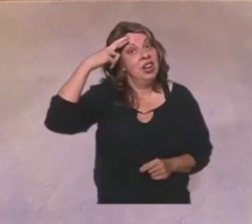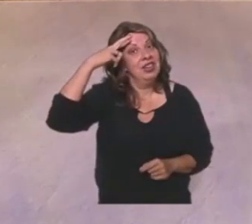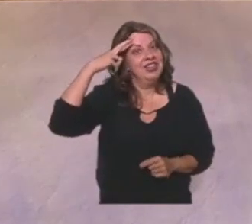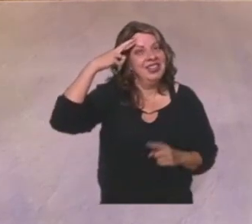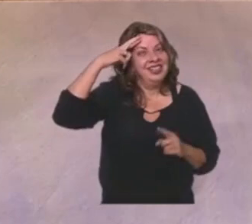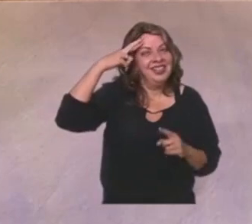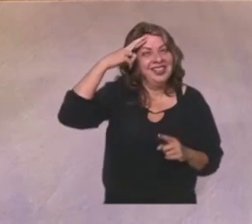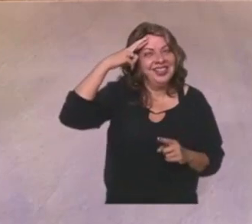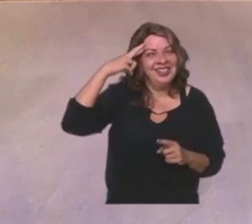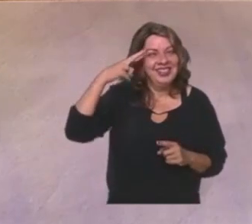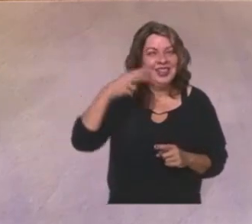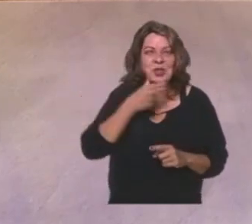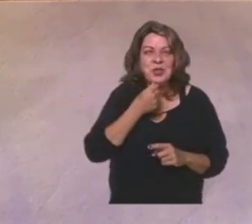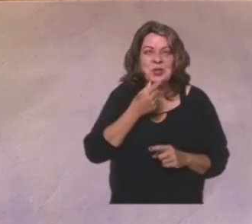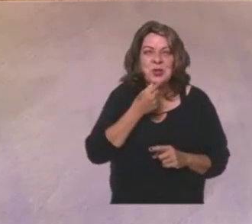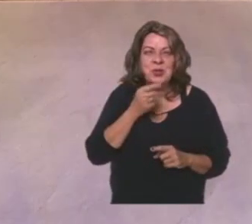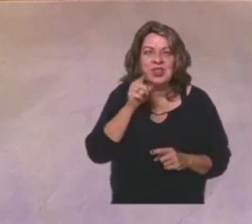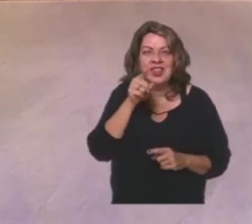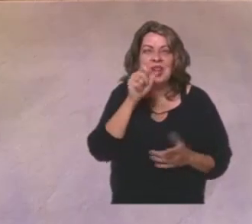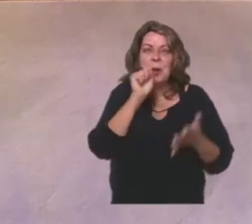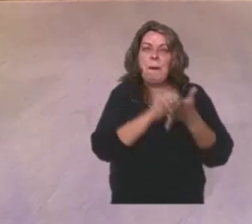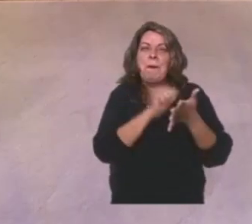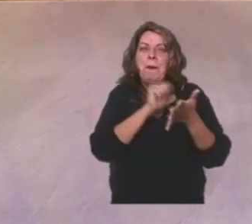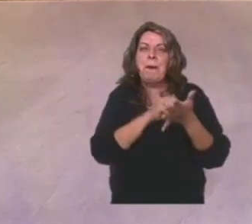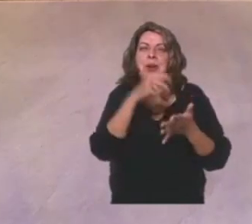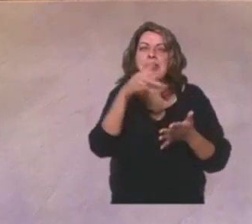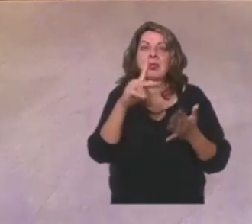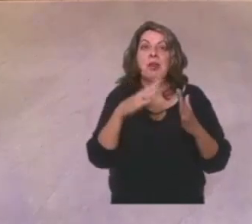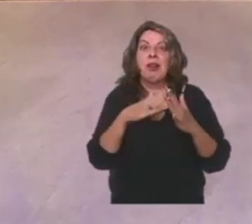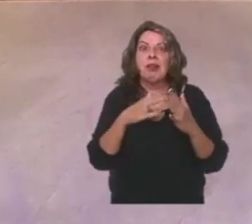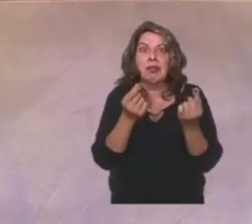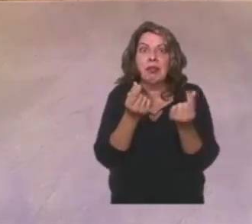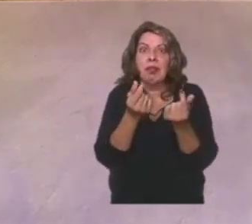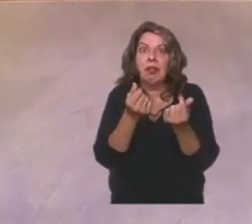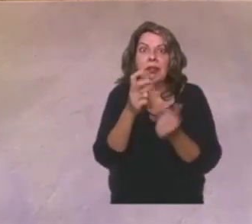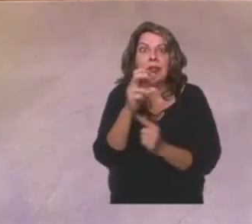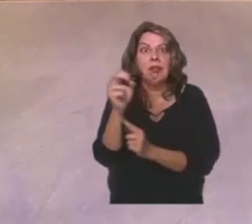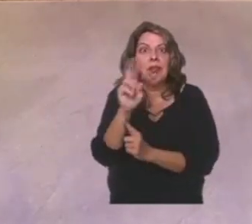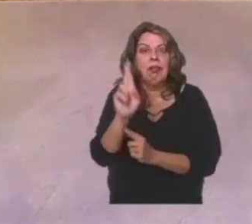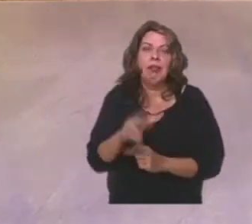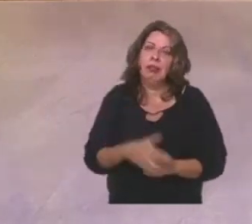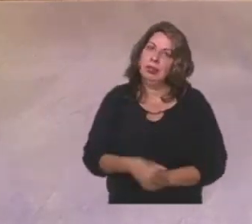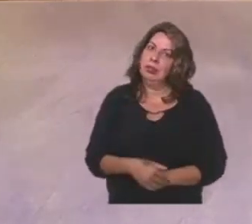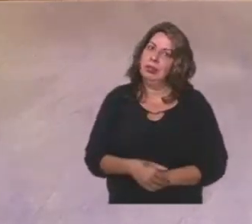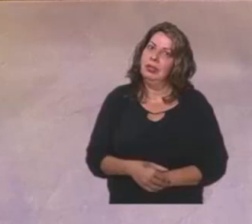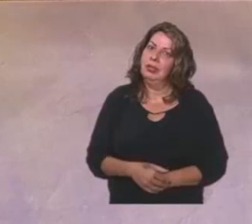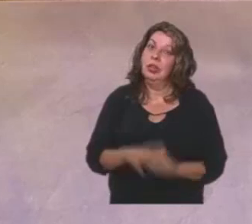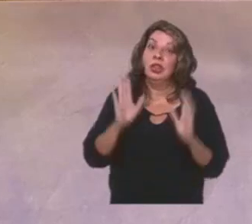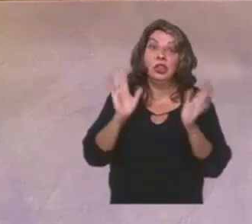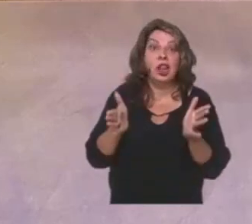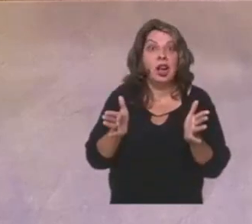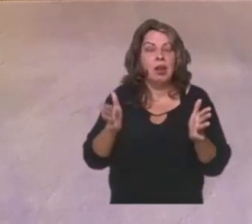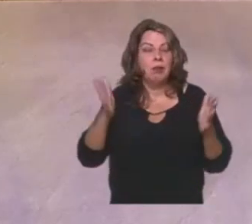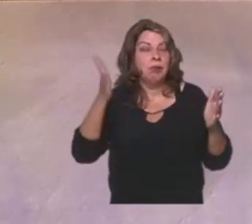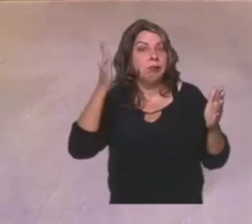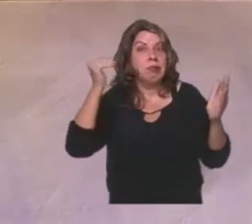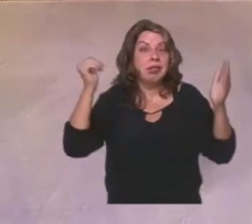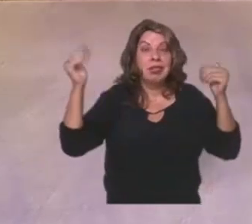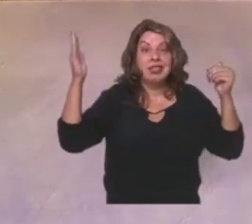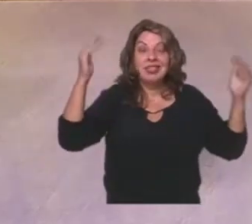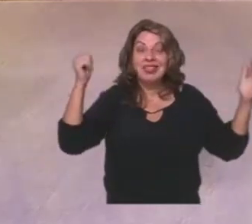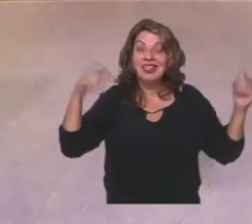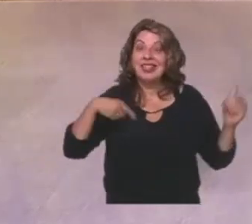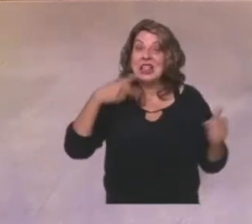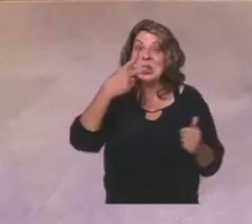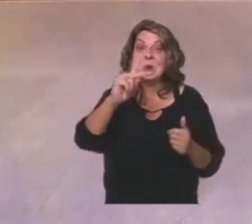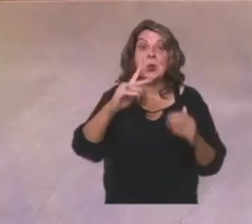de Melo, sabe com quanto? Com 500 reais, e aí, você sabe, esse quadro já é sucesso, é o Caju Cap